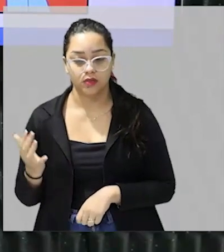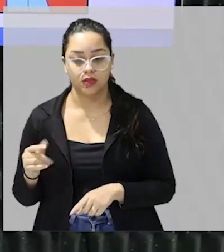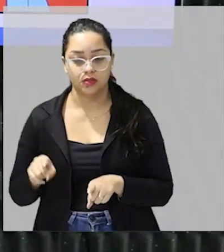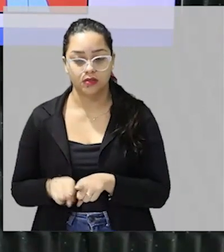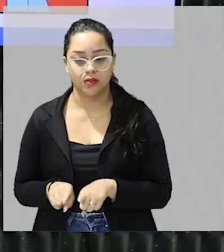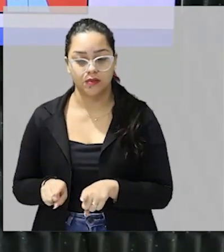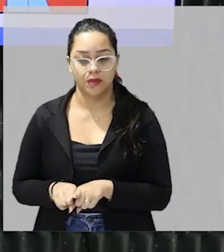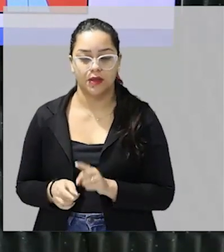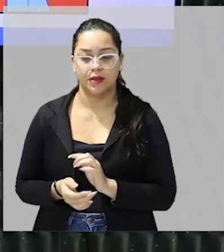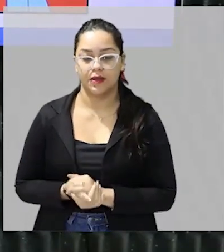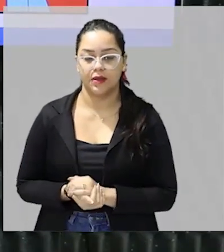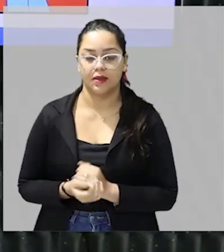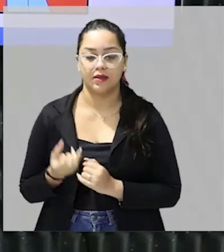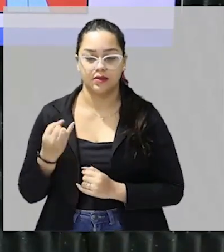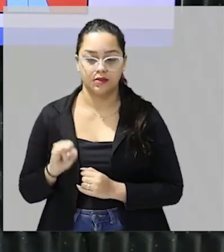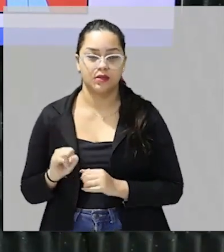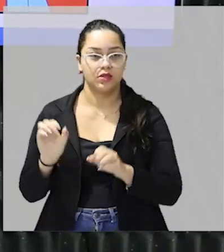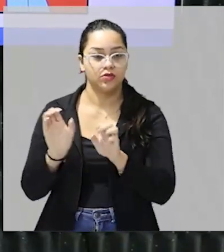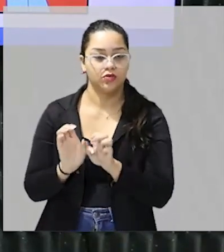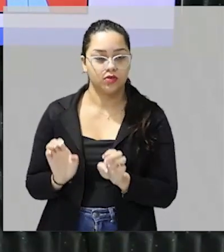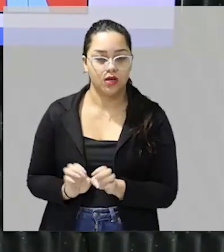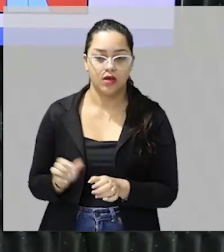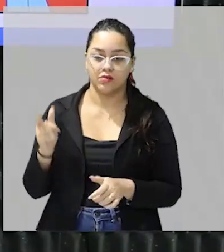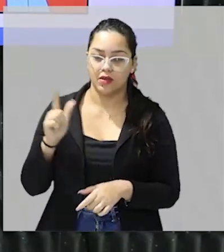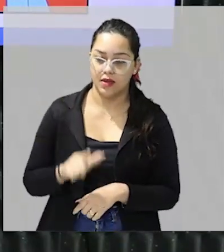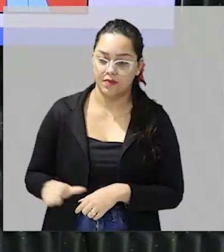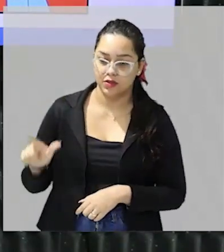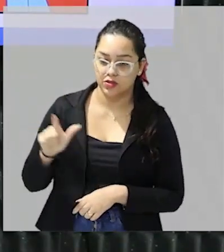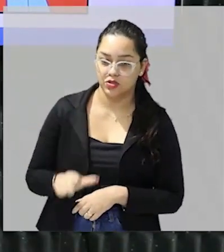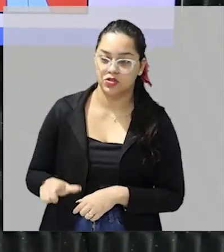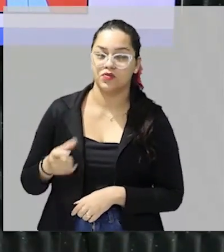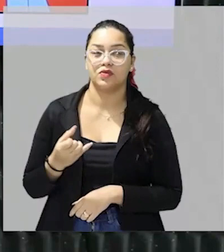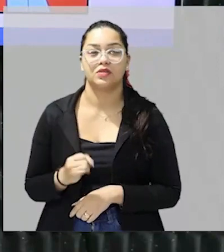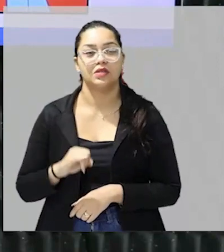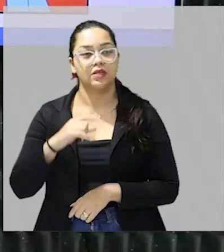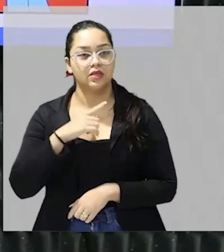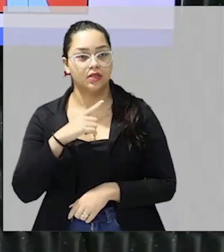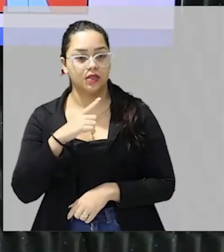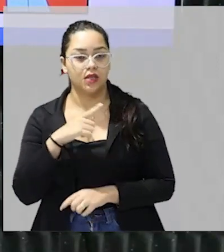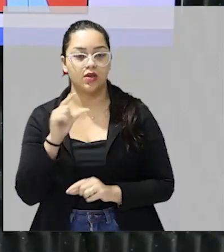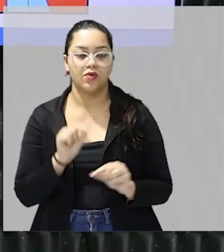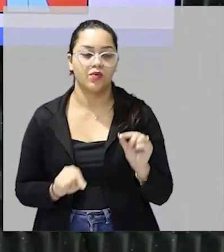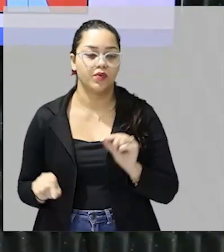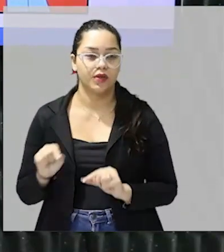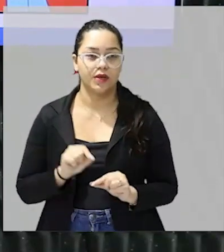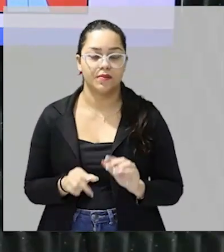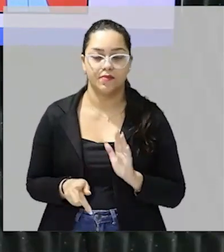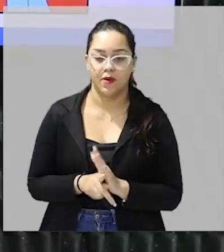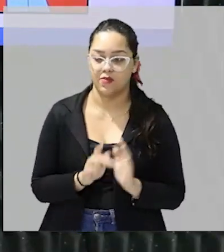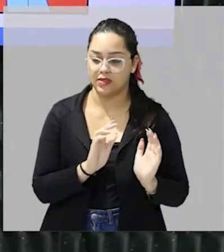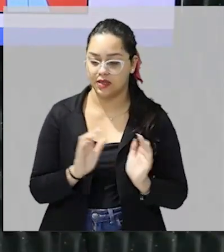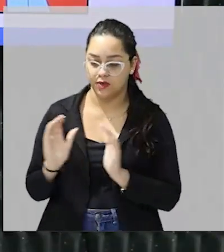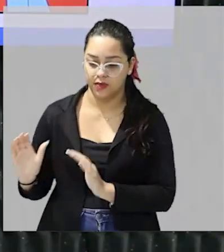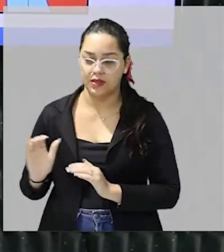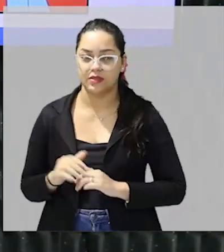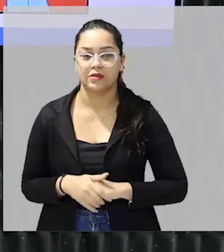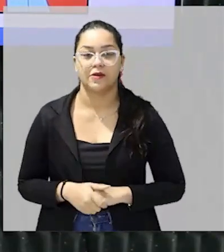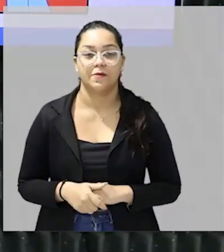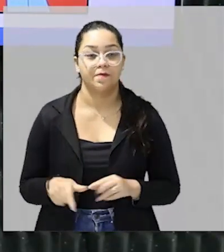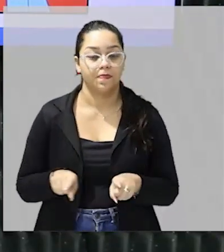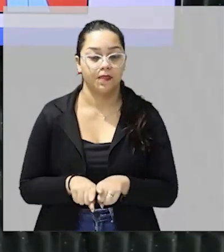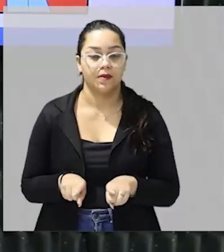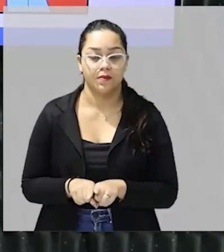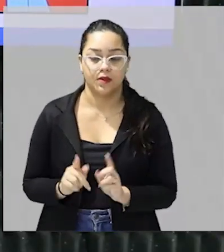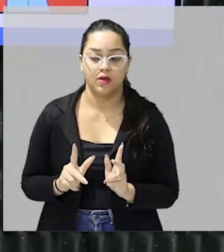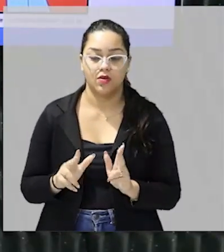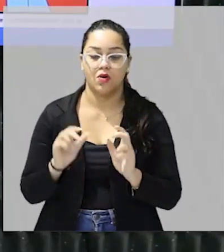a continuidade, se ele é estruturado, se ele é repetitivo, se tem uma certa ali sequência. E o mesmo também